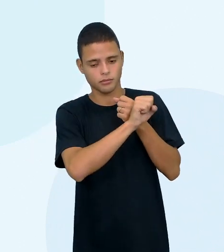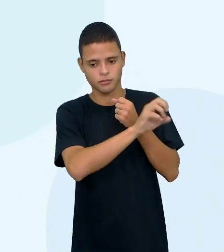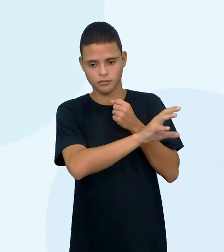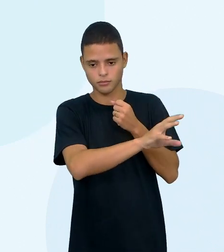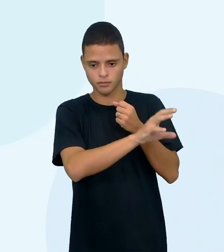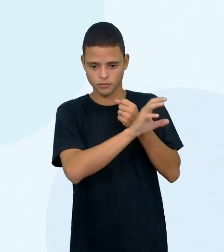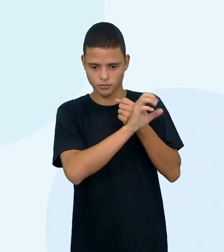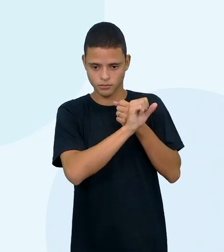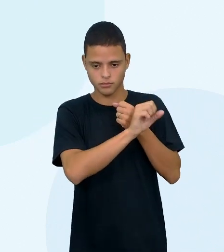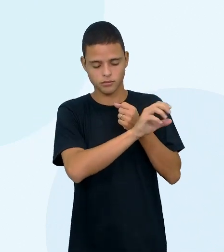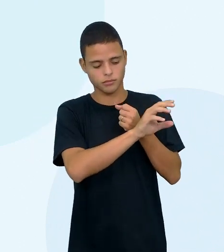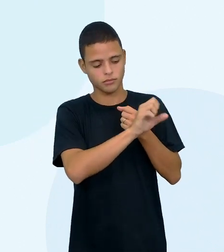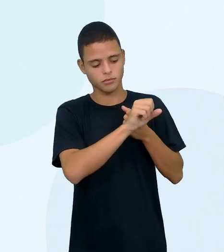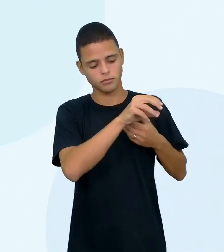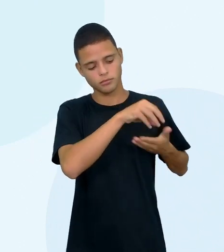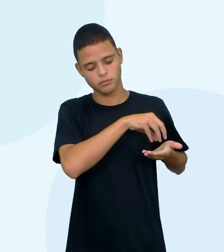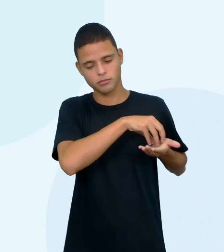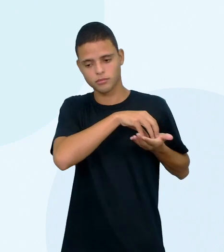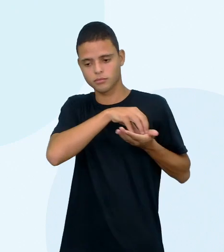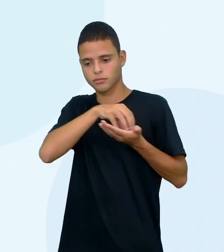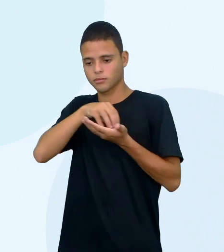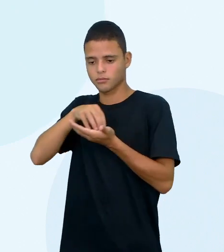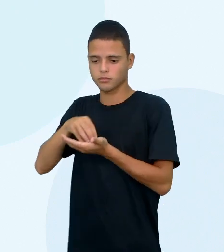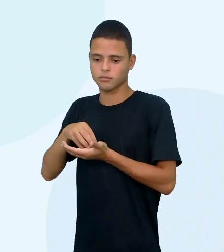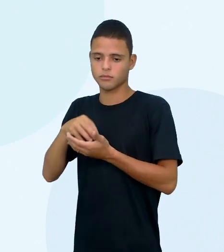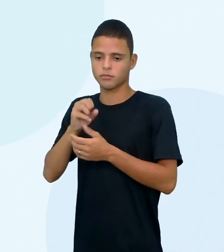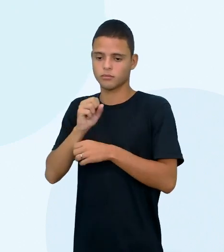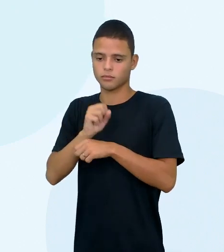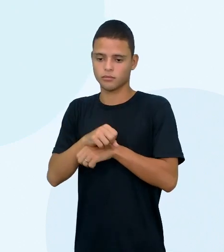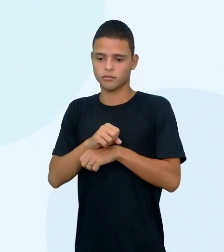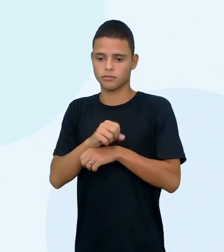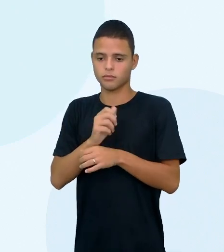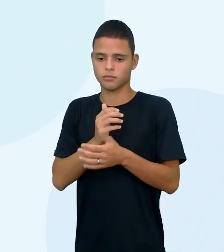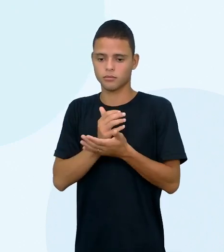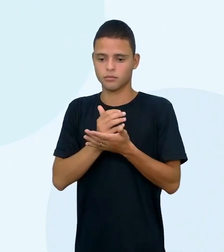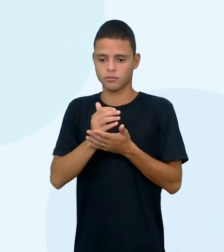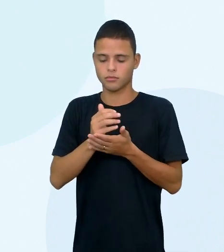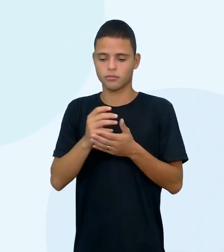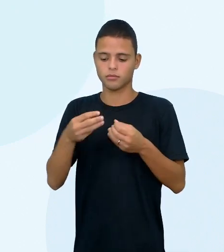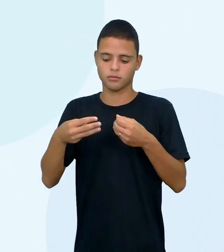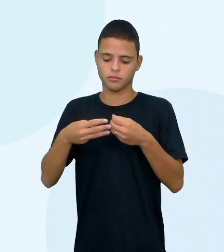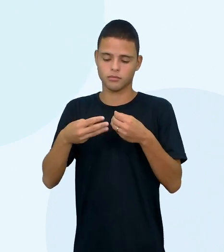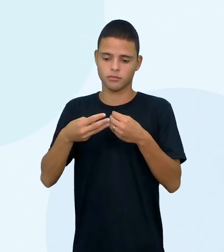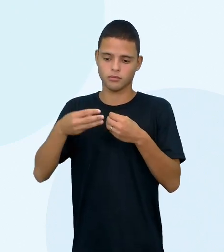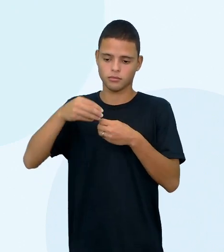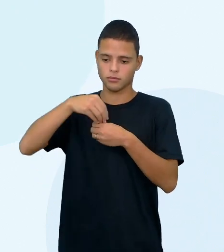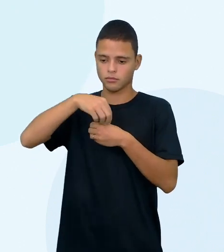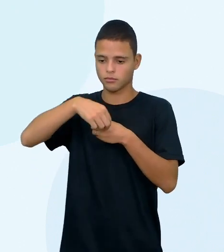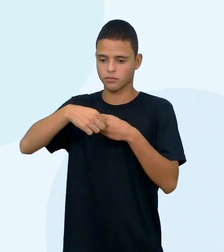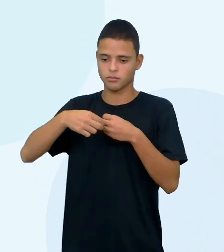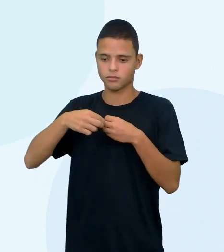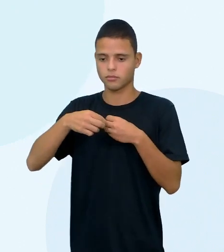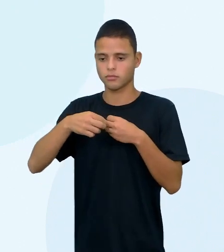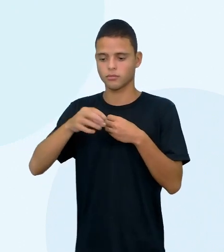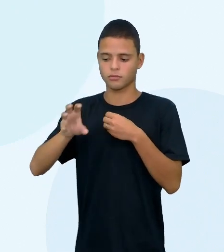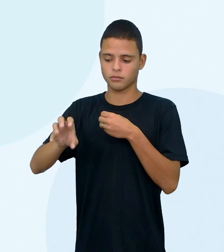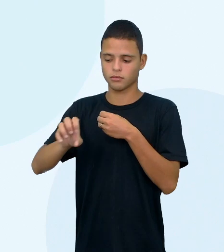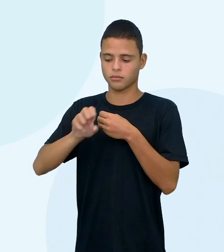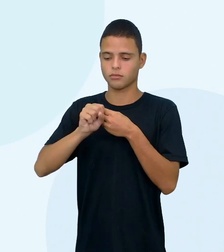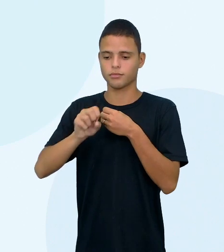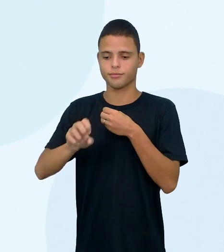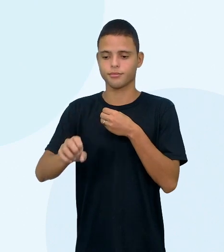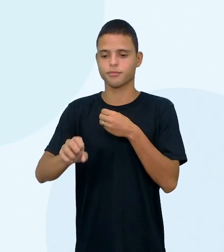são transportados e aí sim eles passam aí para as nossas células, as quais absorvem